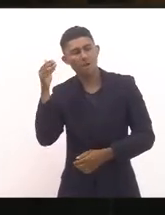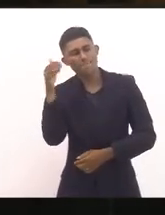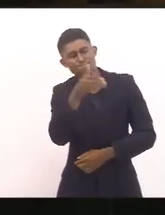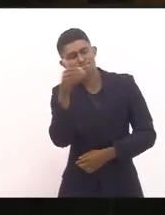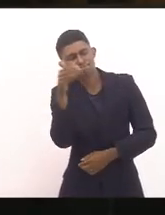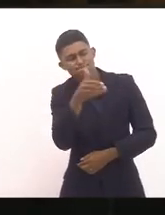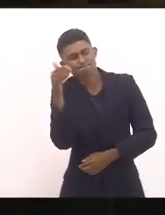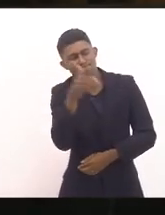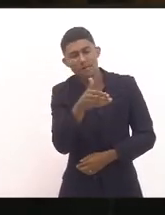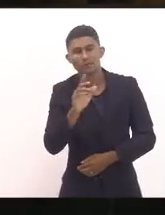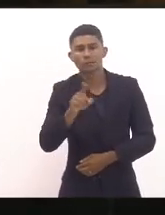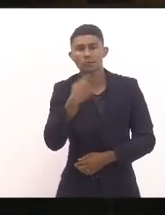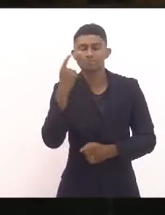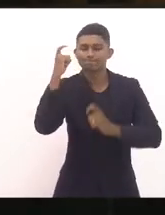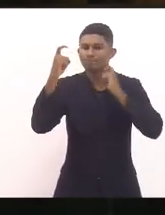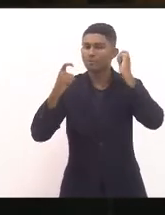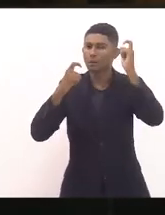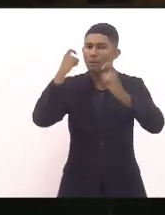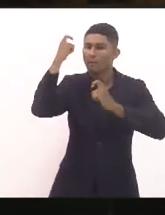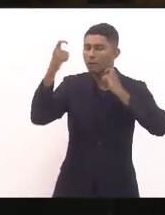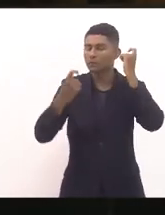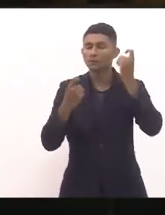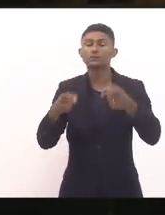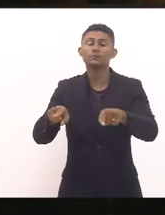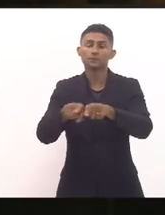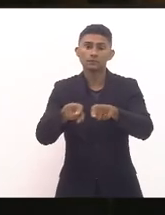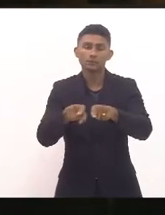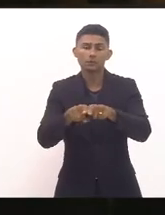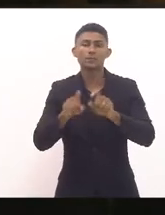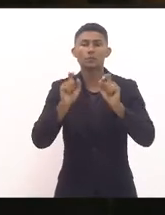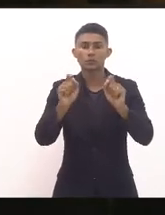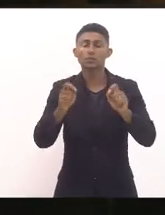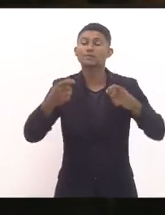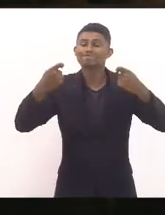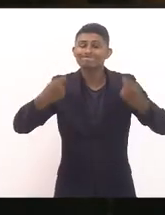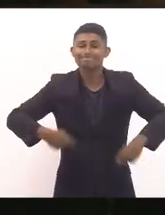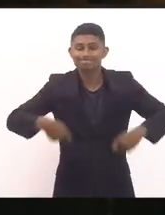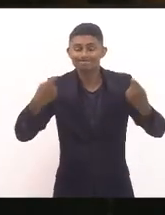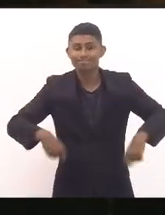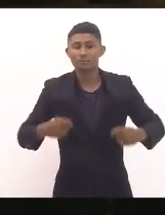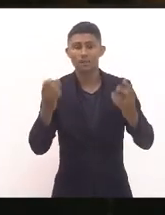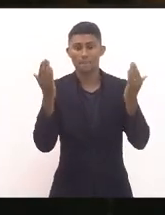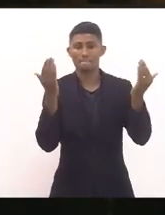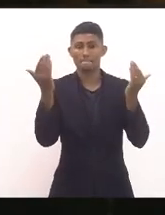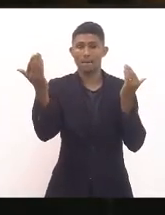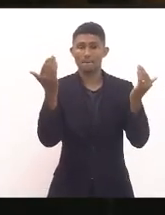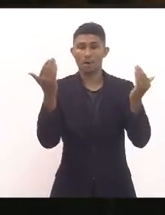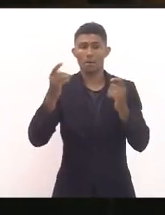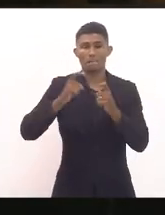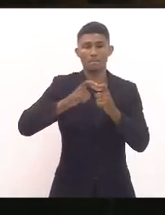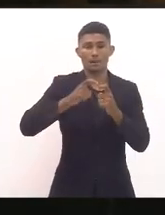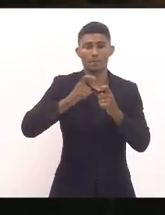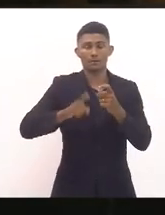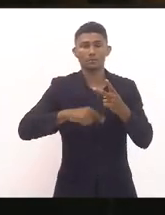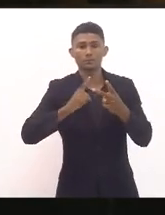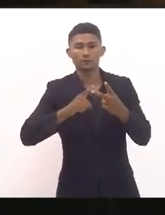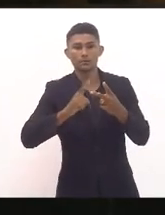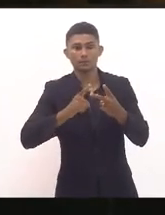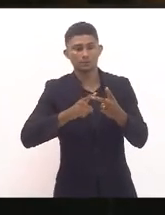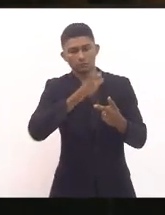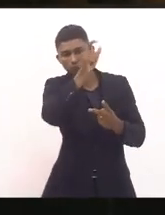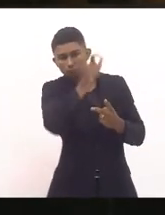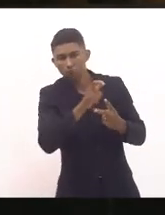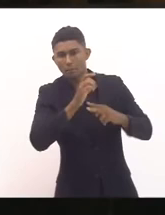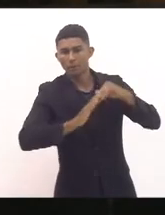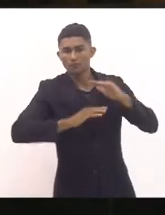Precisamos, inclusive, falar da participação de psicólogos, assistentes sociais, para que possam atender a